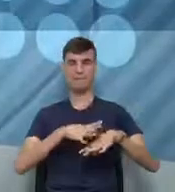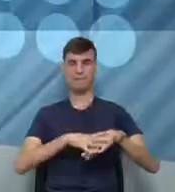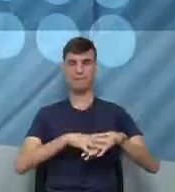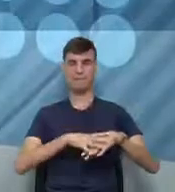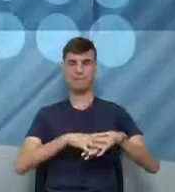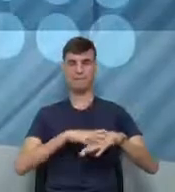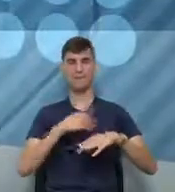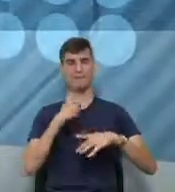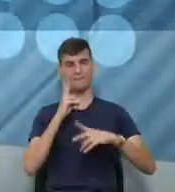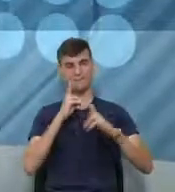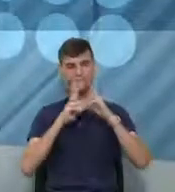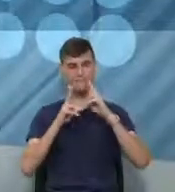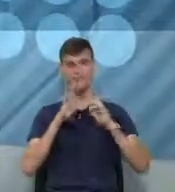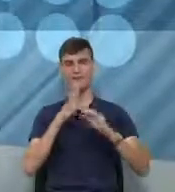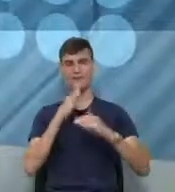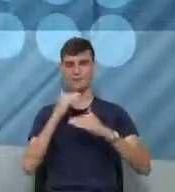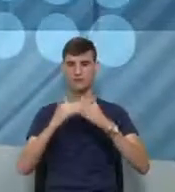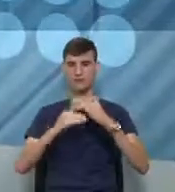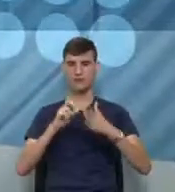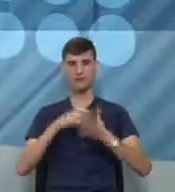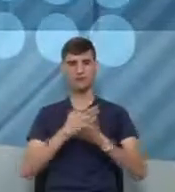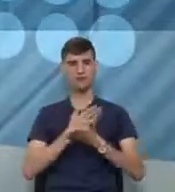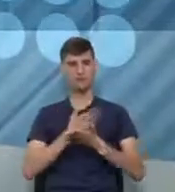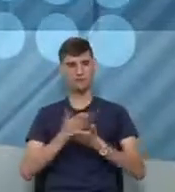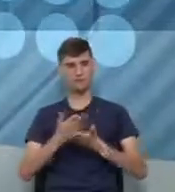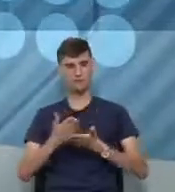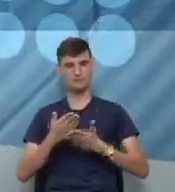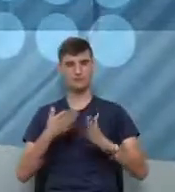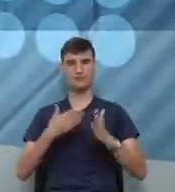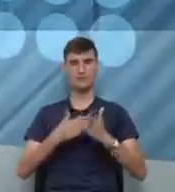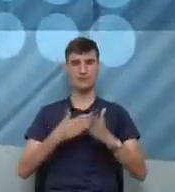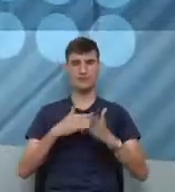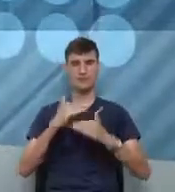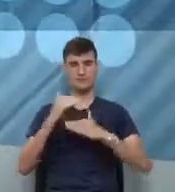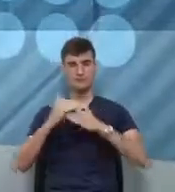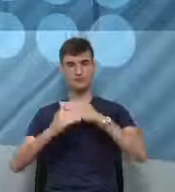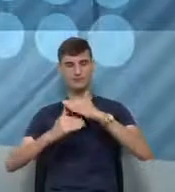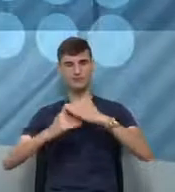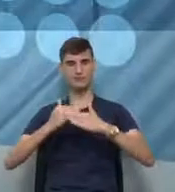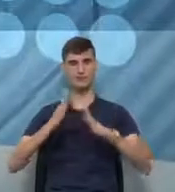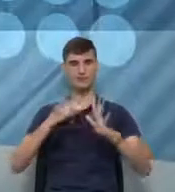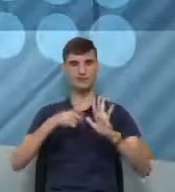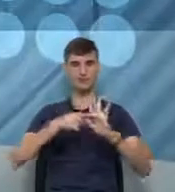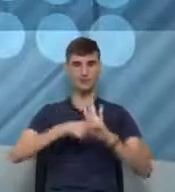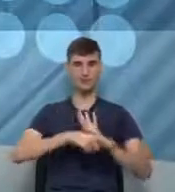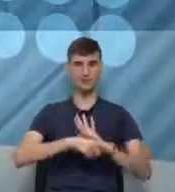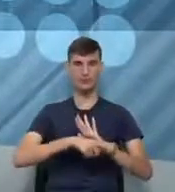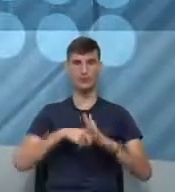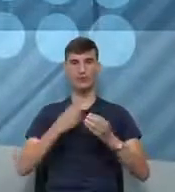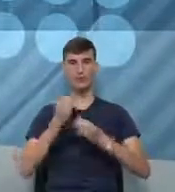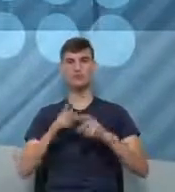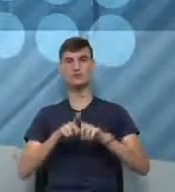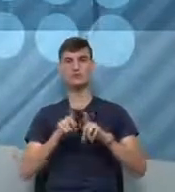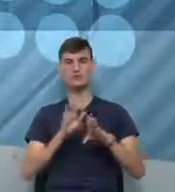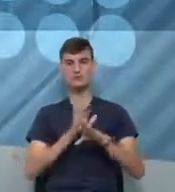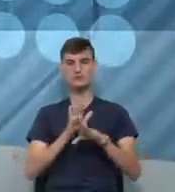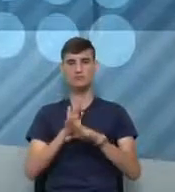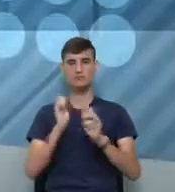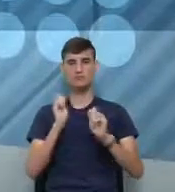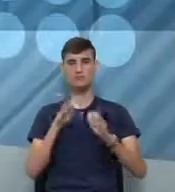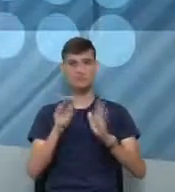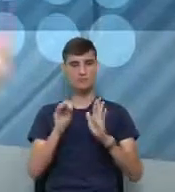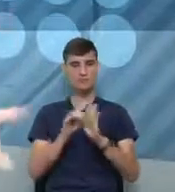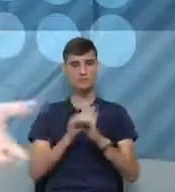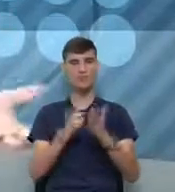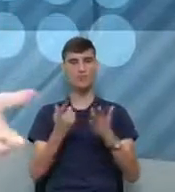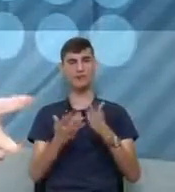E nós vamos conhecê-las aí desde o início até as mais avançadas, aprofundadas e como elas podem ser aplicadas